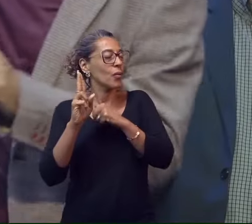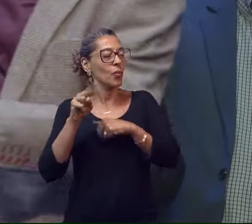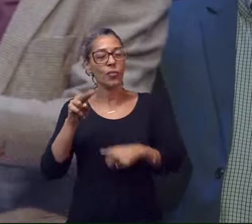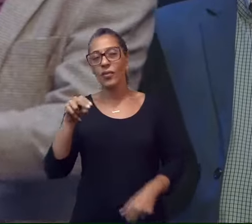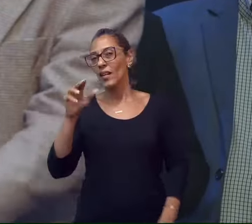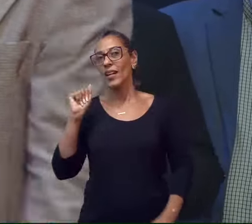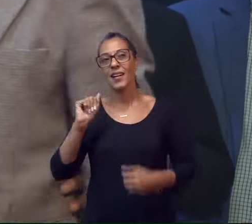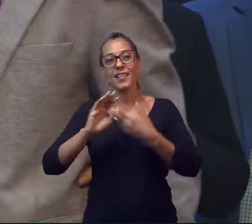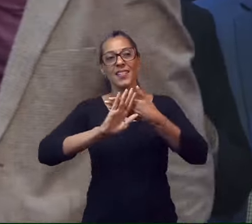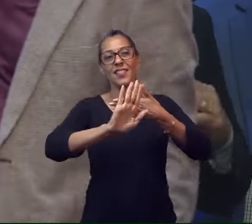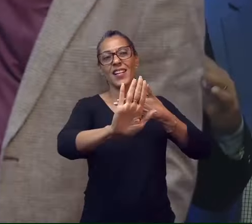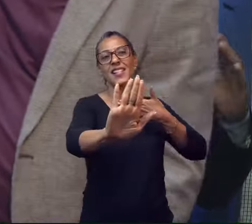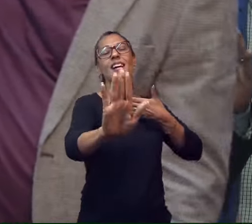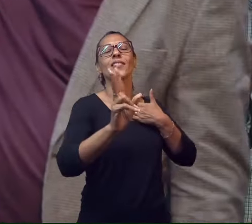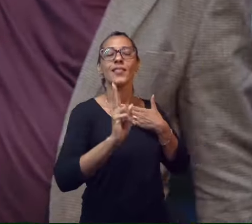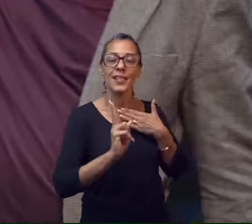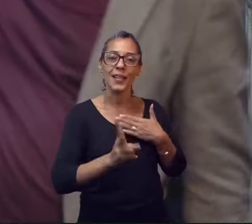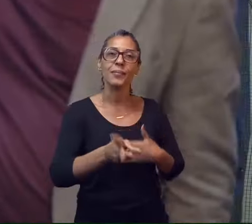alcançar